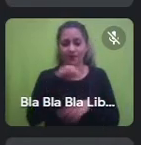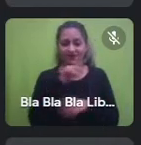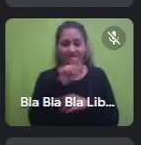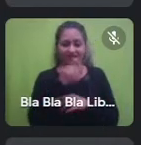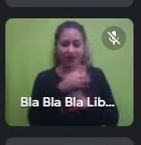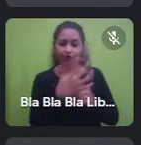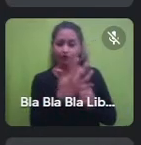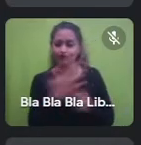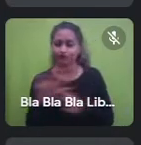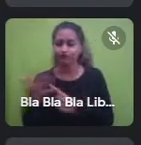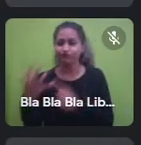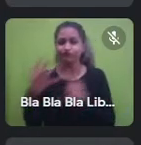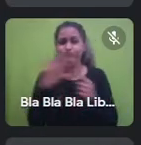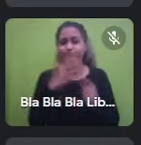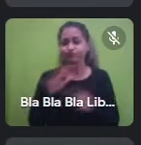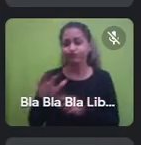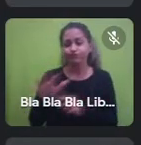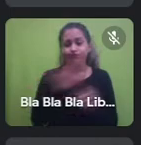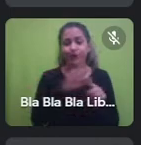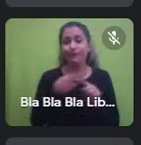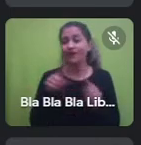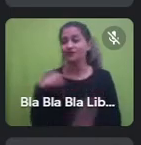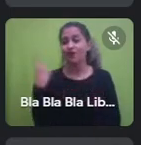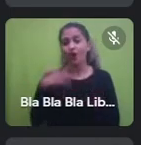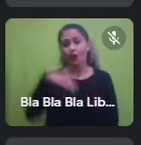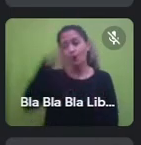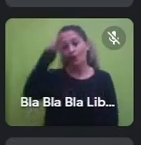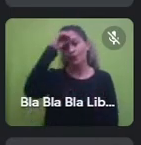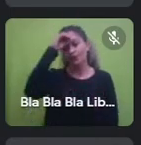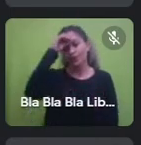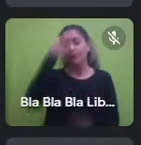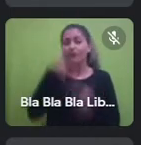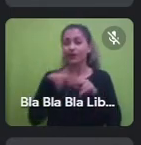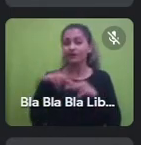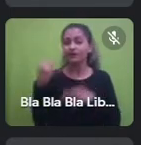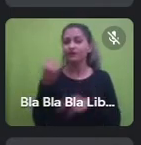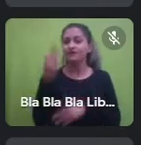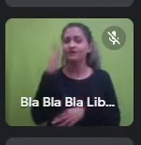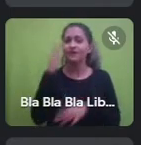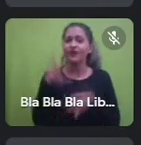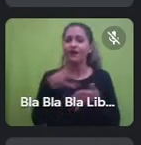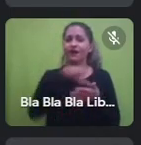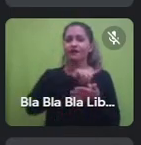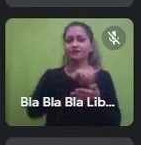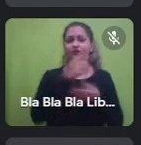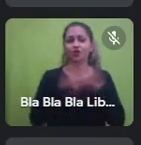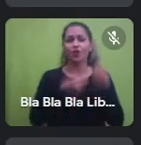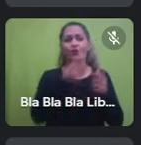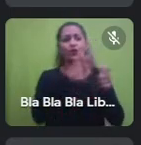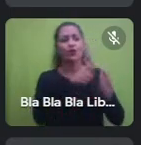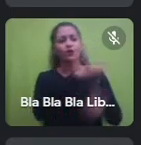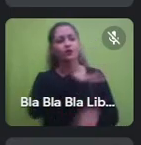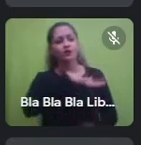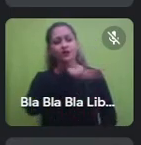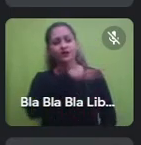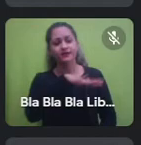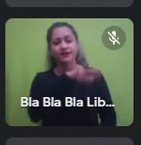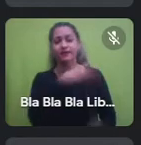nós ainda é desconhecido. Então, é importante nós sabermos como era antes. Você tinha ali um território, um